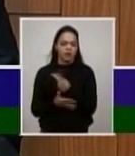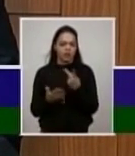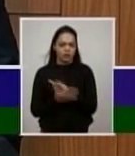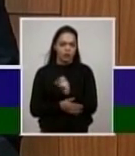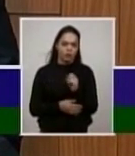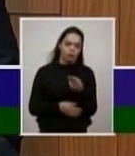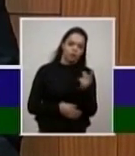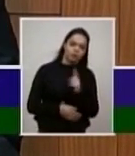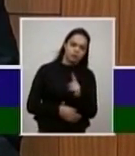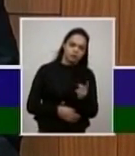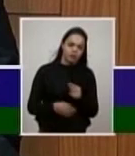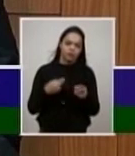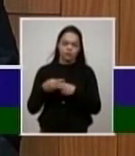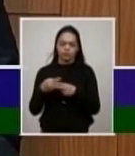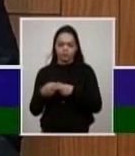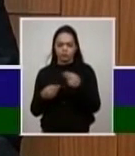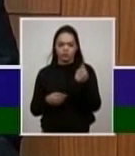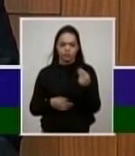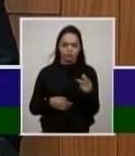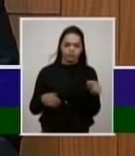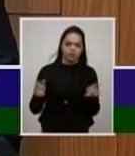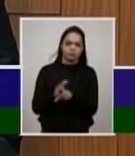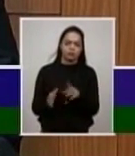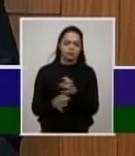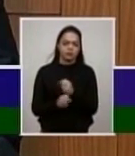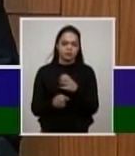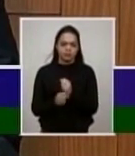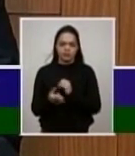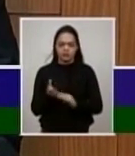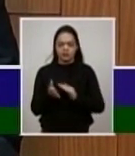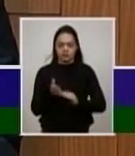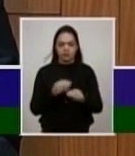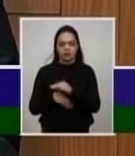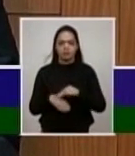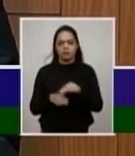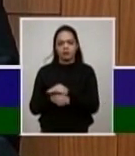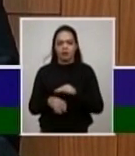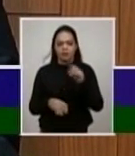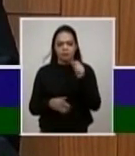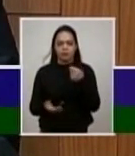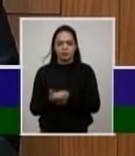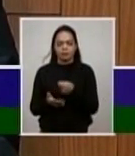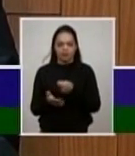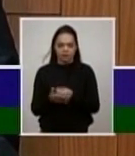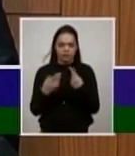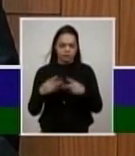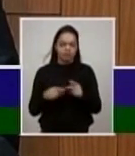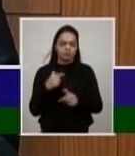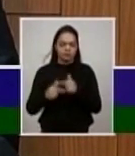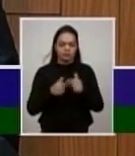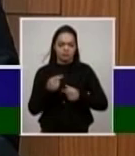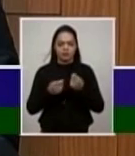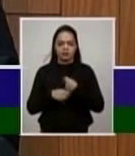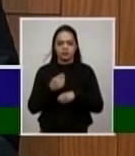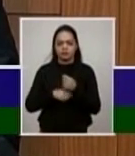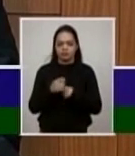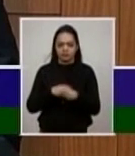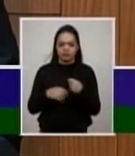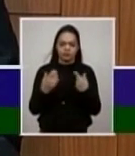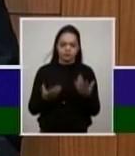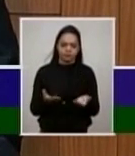recursos financeiros e orçamentários das secretarias municipais para custear as suas atividades